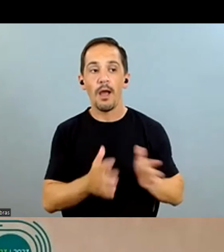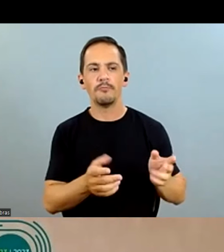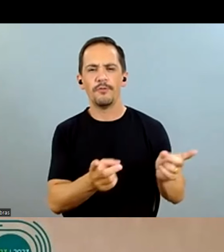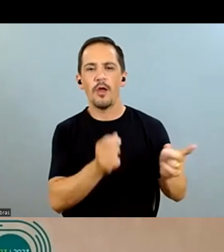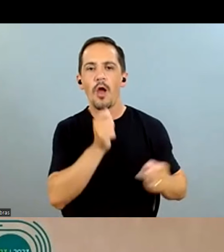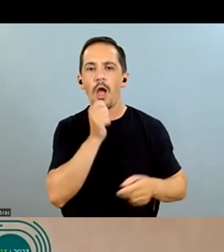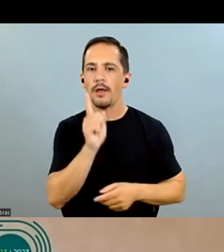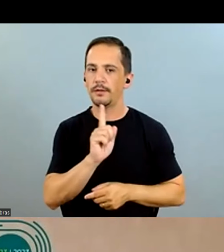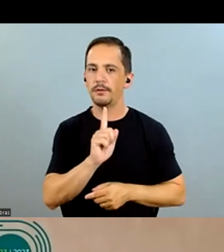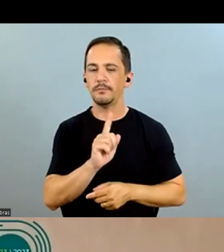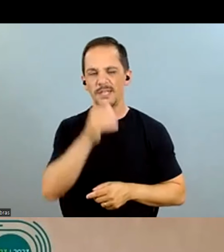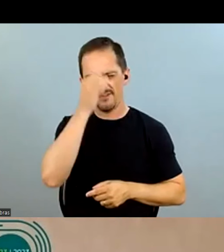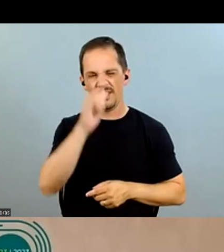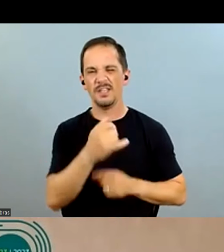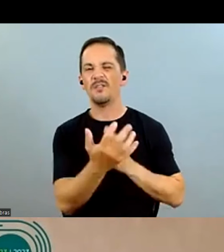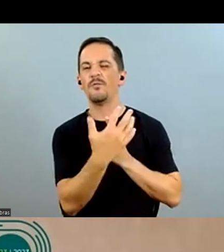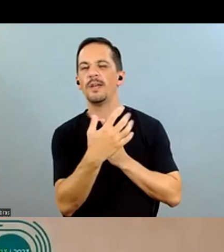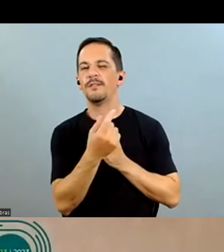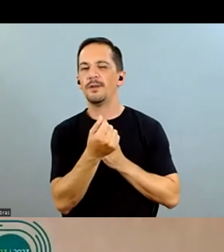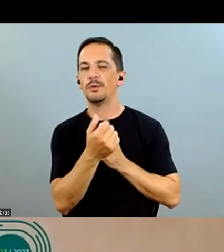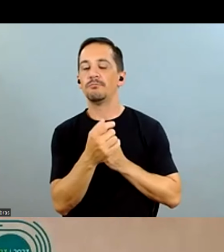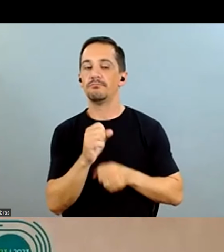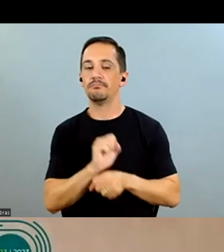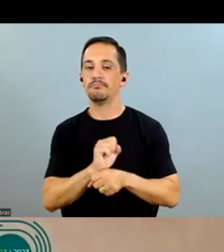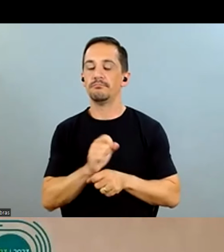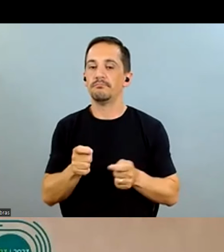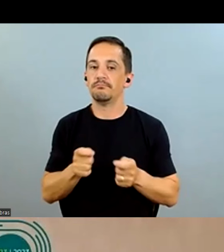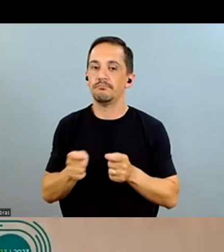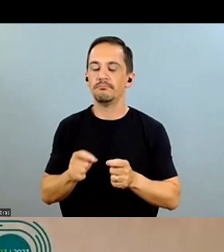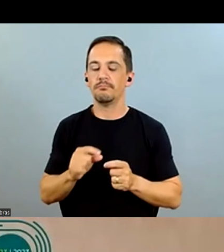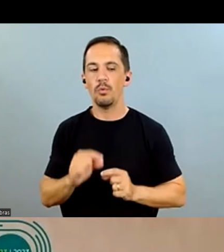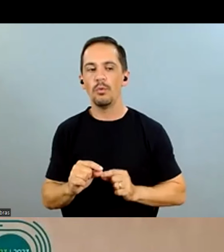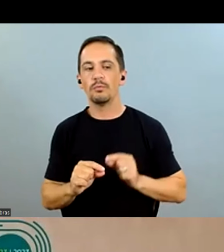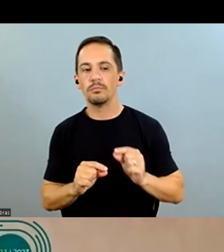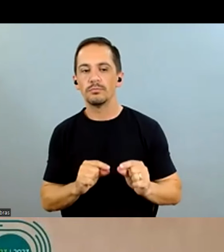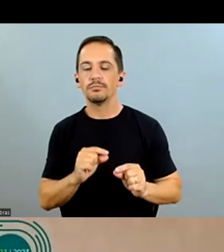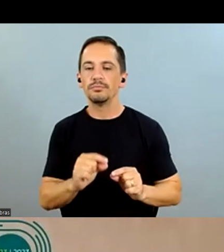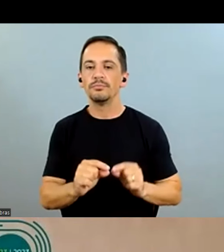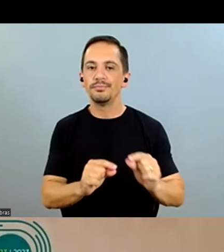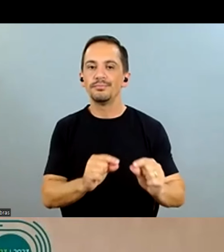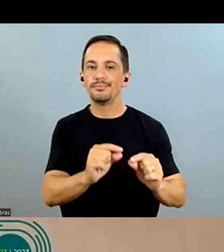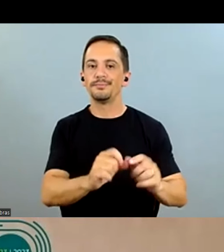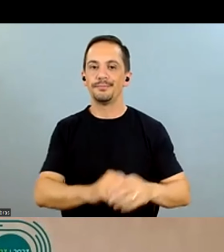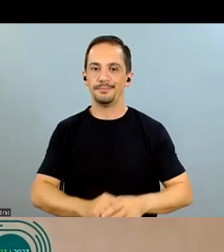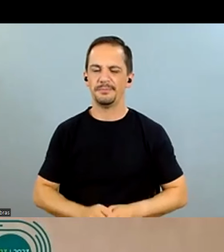preços né dos nossos papéis a gente tá fazendo essa esse avanço de forma cautelosa mas que vai acontecer aqui ao longo dos próximos